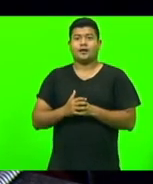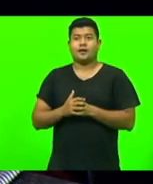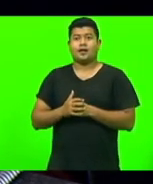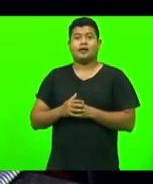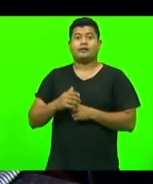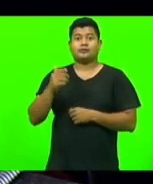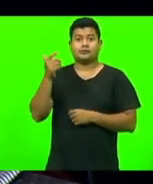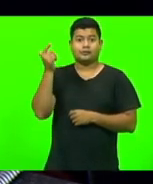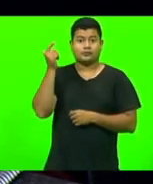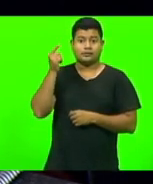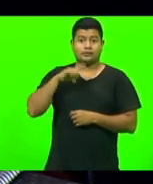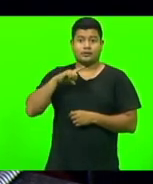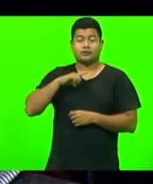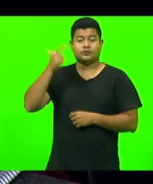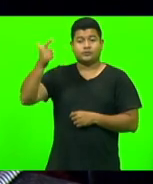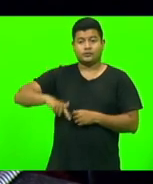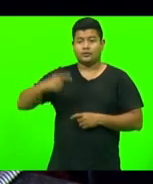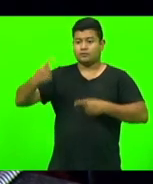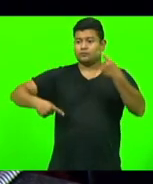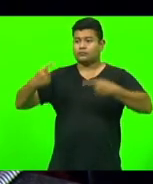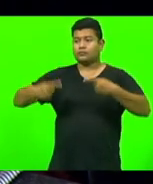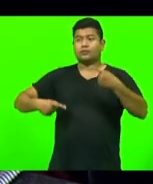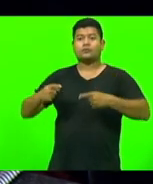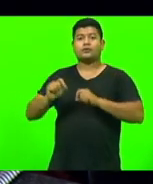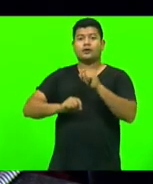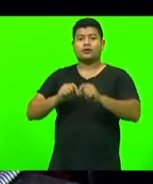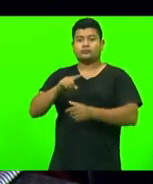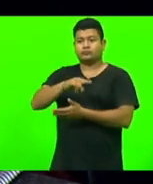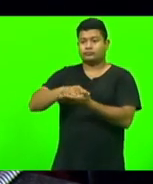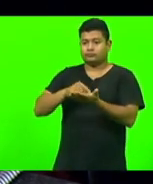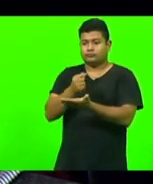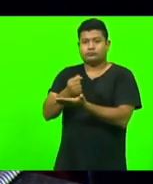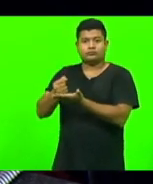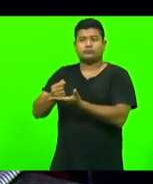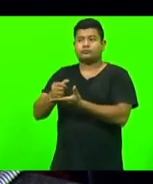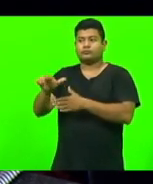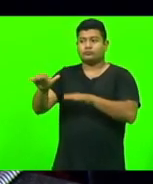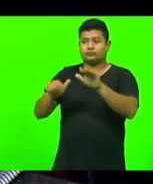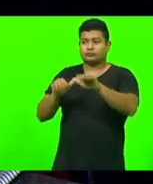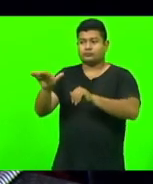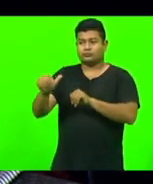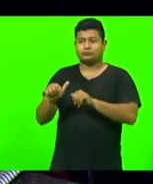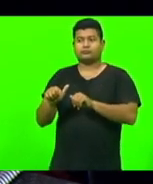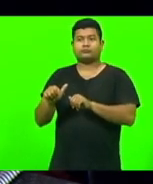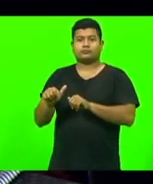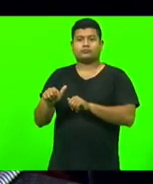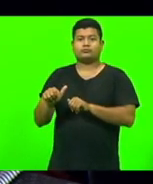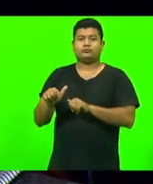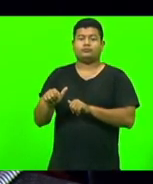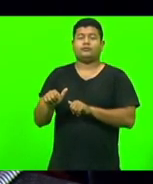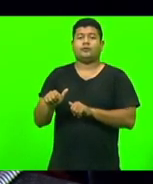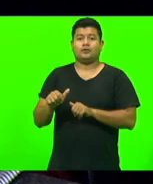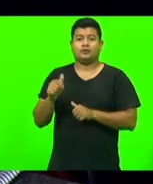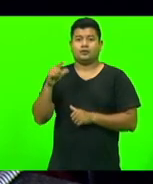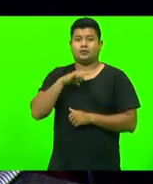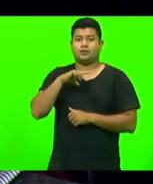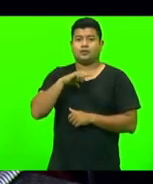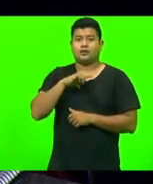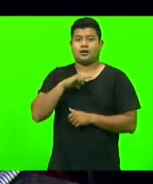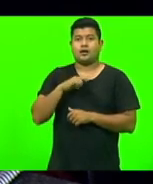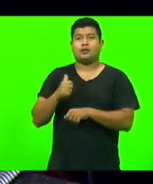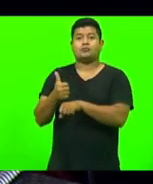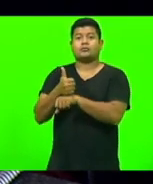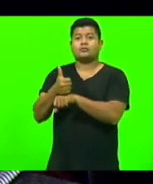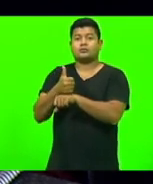rediscussão da forma de contratação, inclusive, para que os prestadores de serviço possam disponibilizar mais